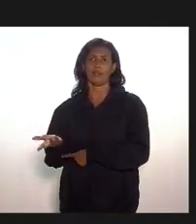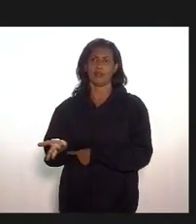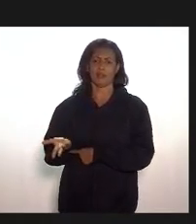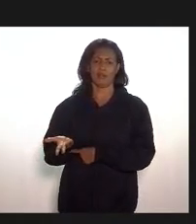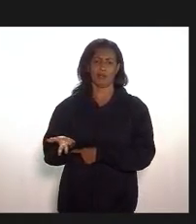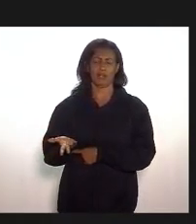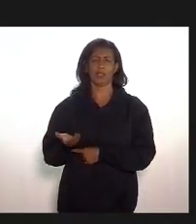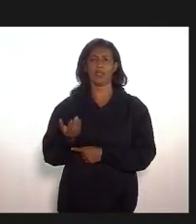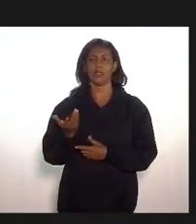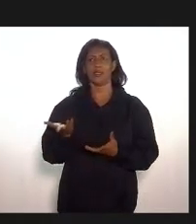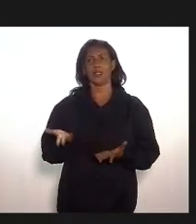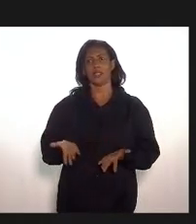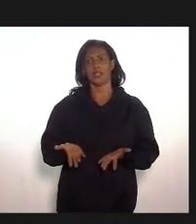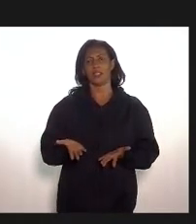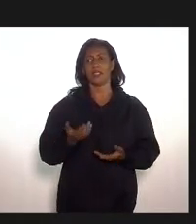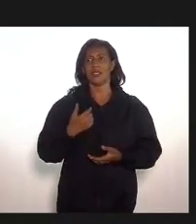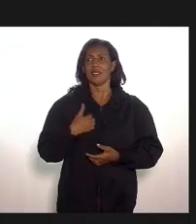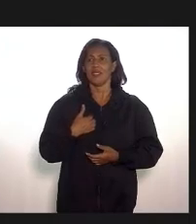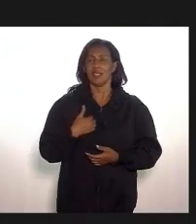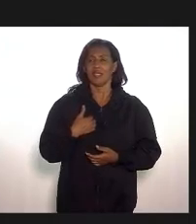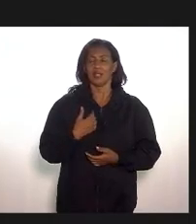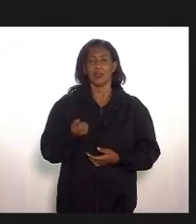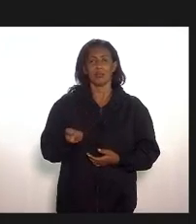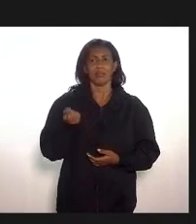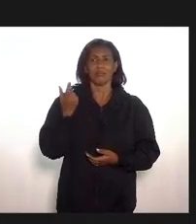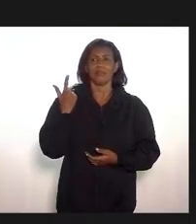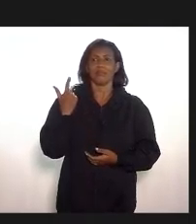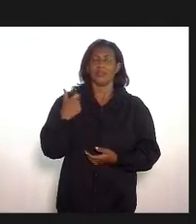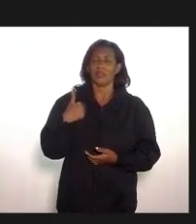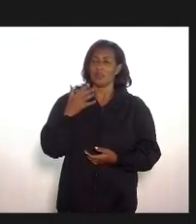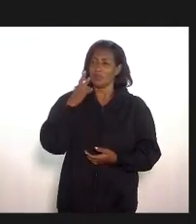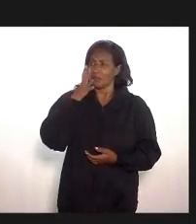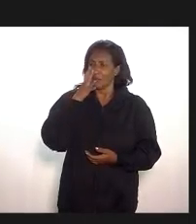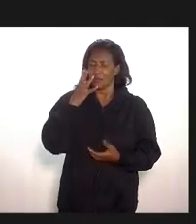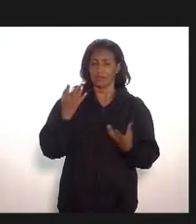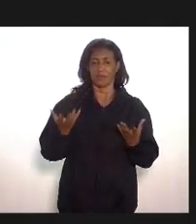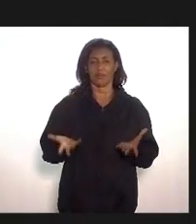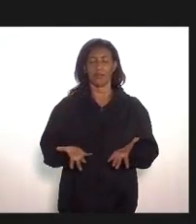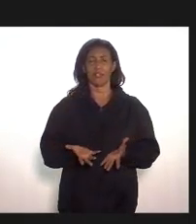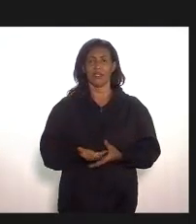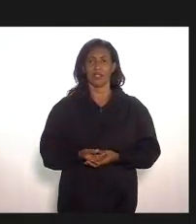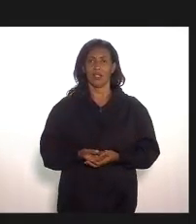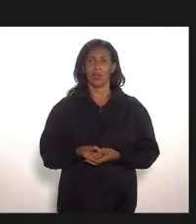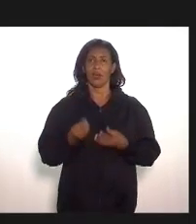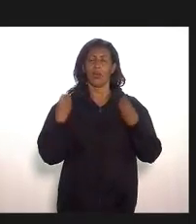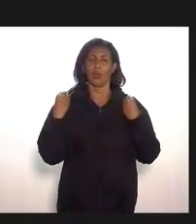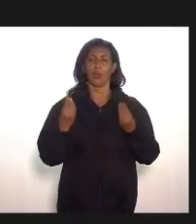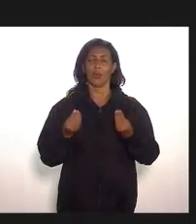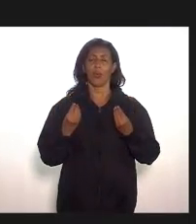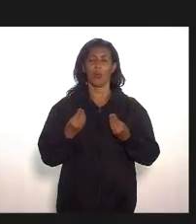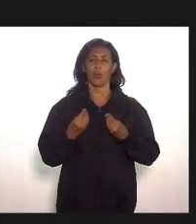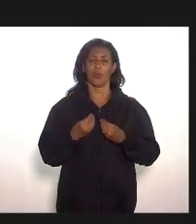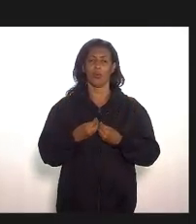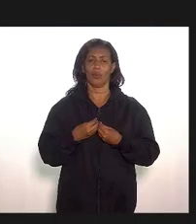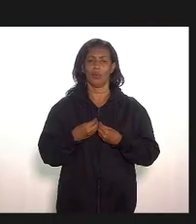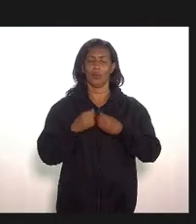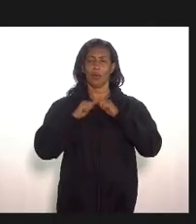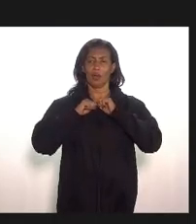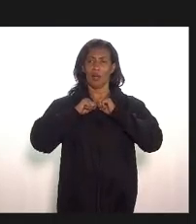aí, senhora presidente, me causa mais estranheza ainda e perplexidade a politização excessiva que